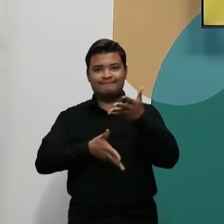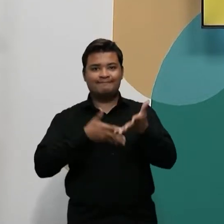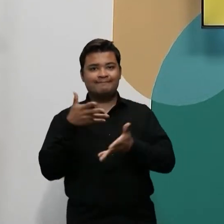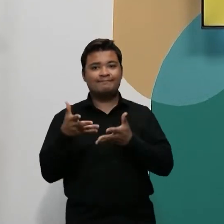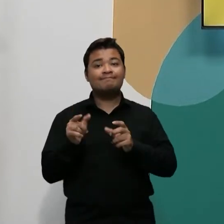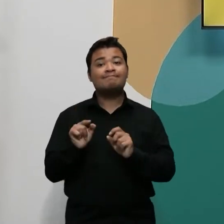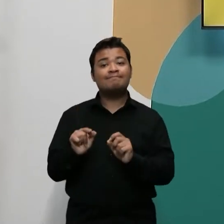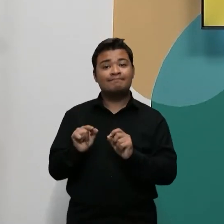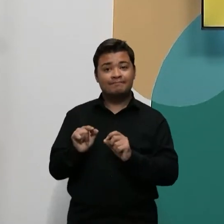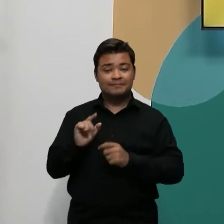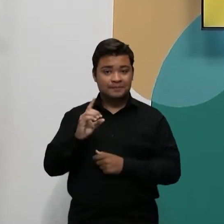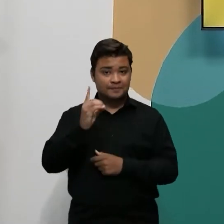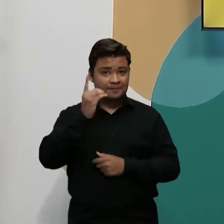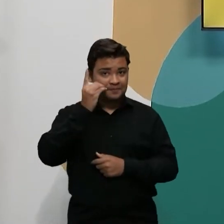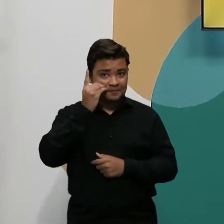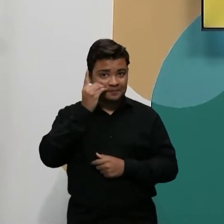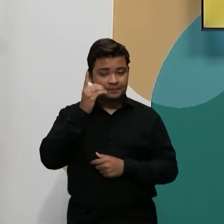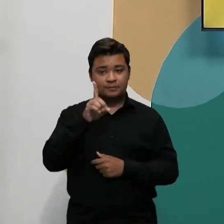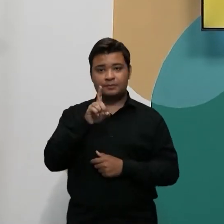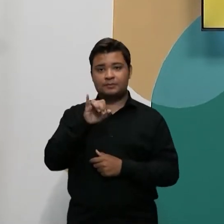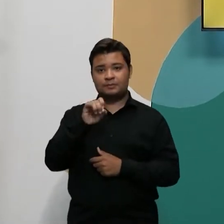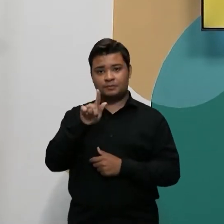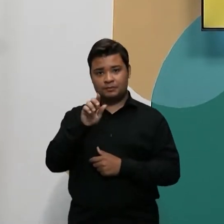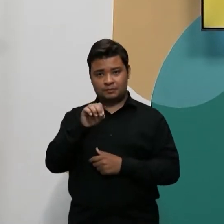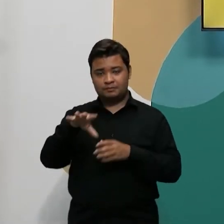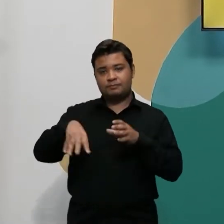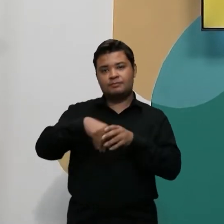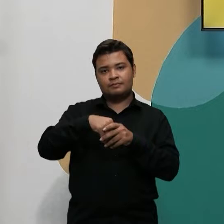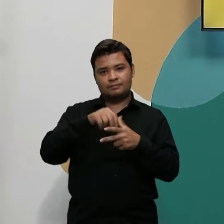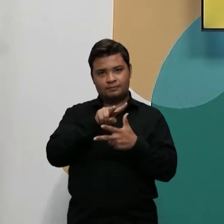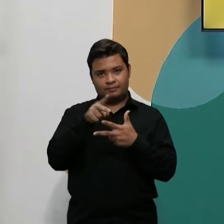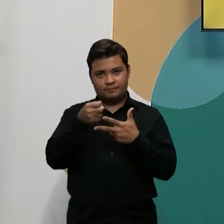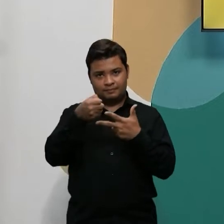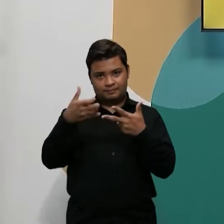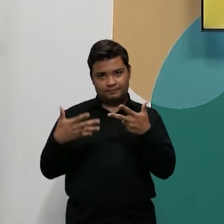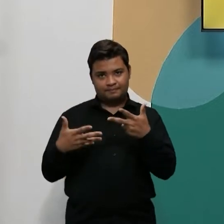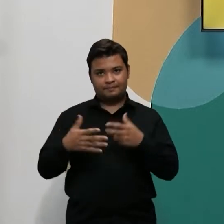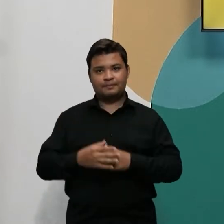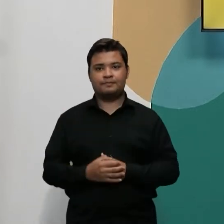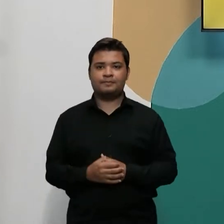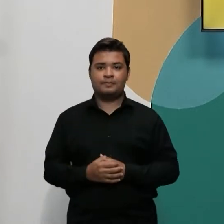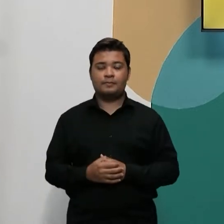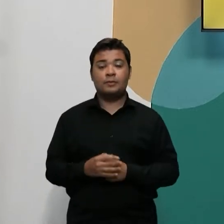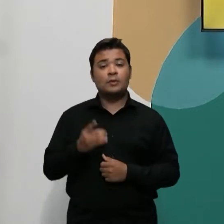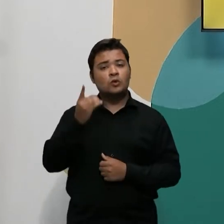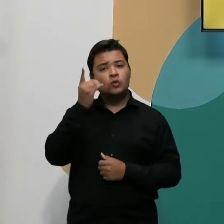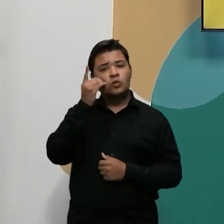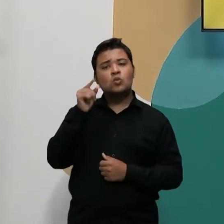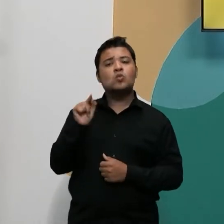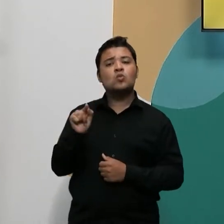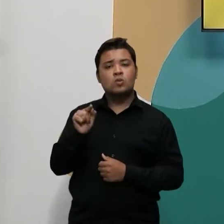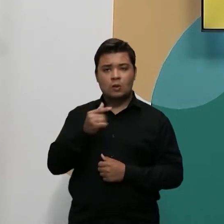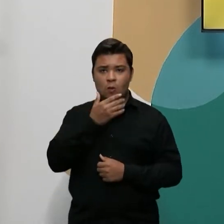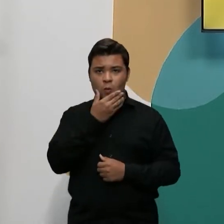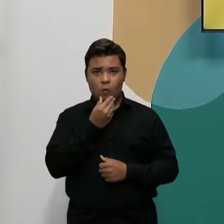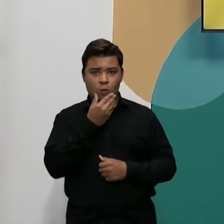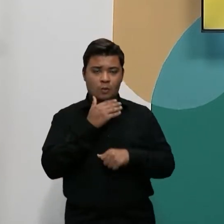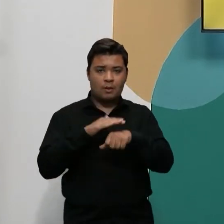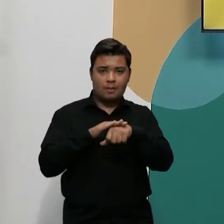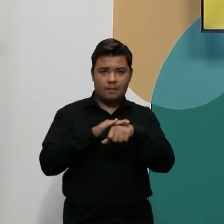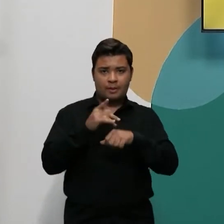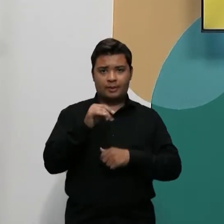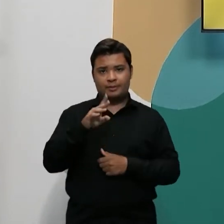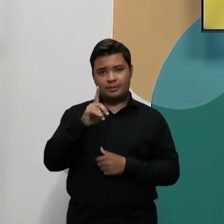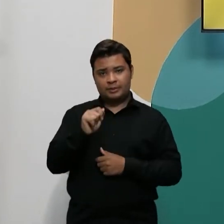Libras, está Diogo Marques, integrante do Labitave. Ele se identifica como um homem de pele parda,